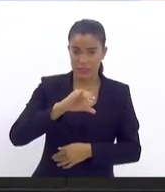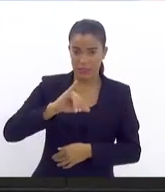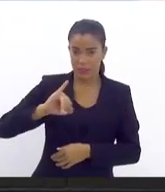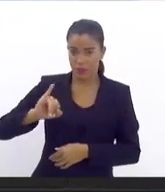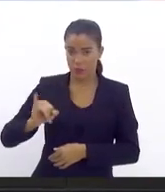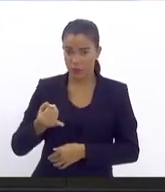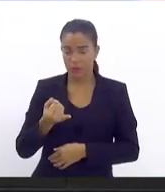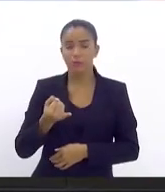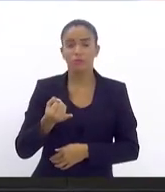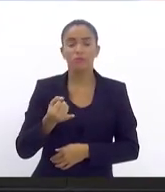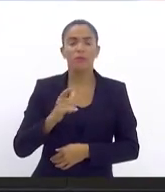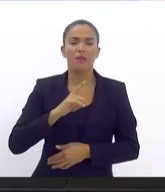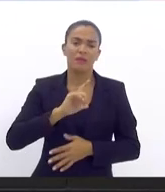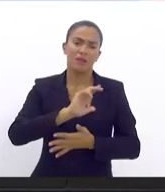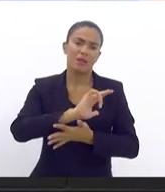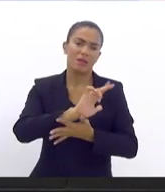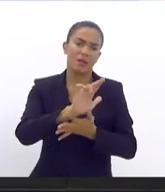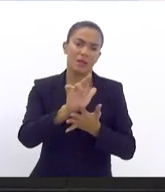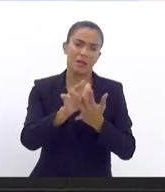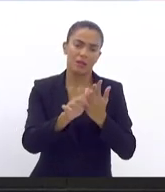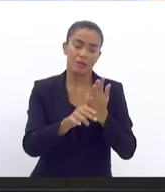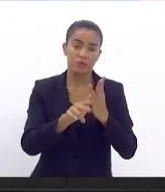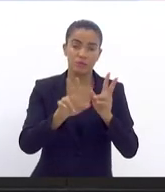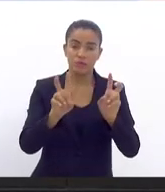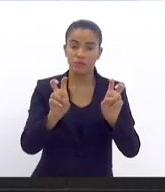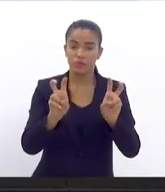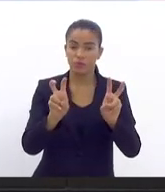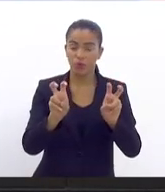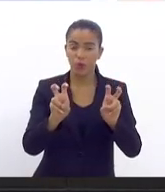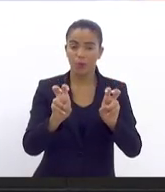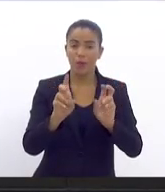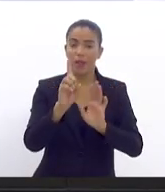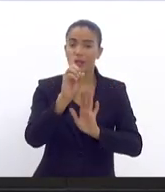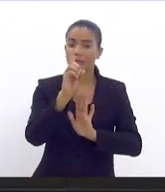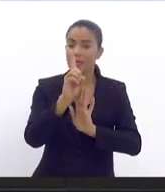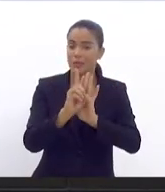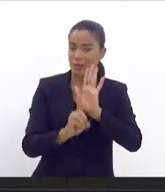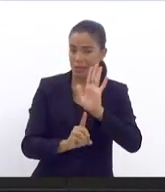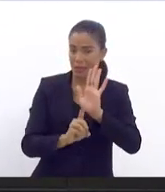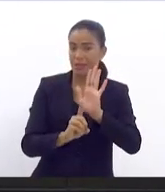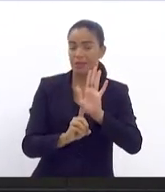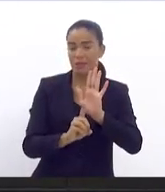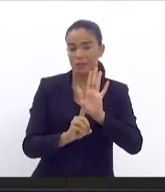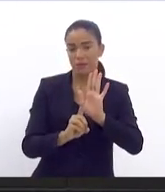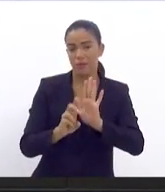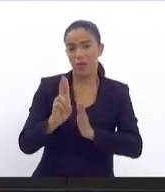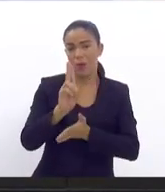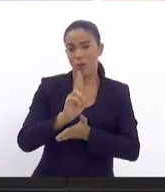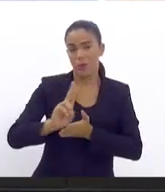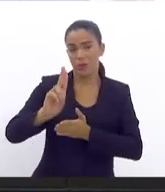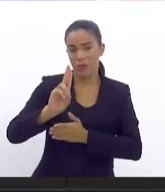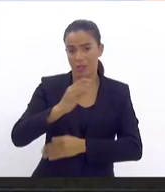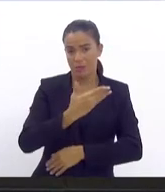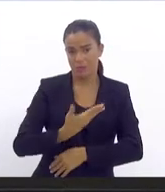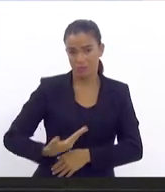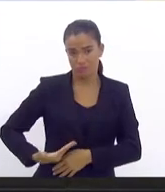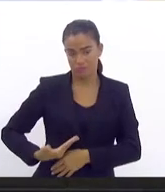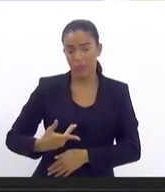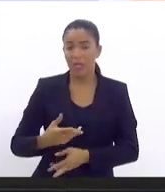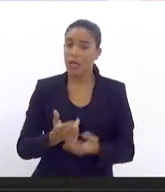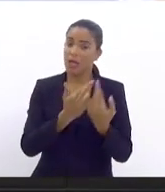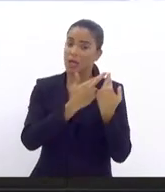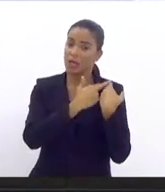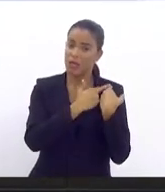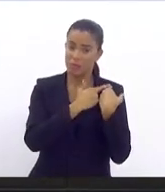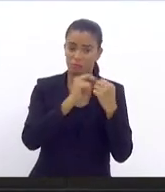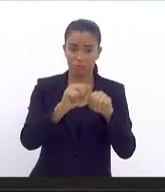inúmeros projetos que versam sobre a questão da declaração de utilidade pública, que é competência do Parlamento Estadual.